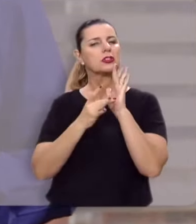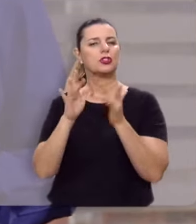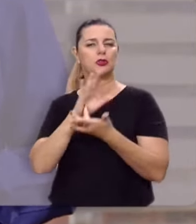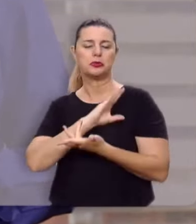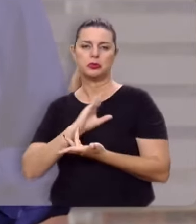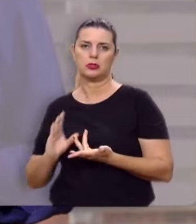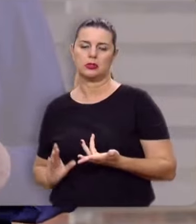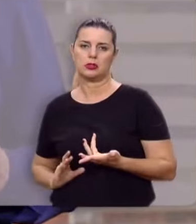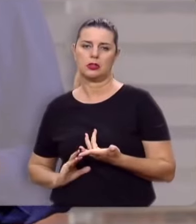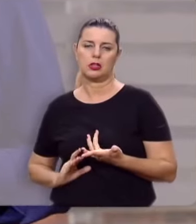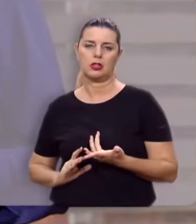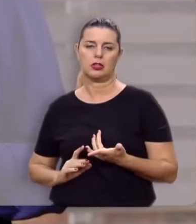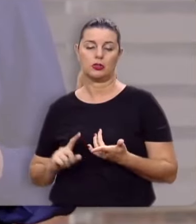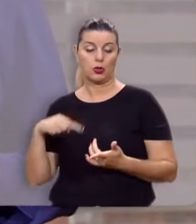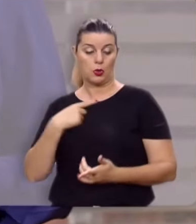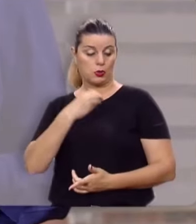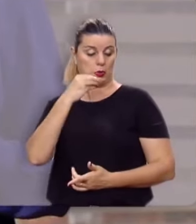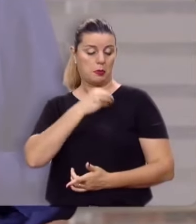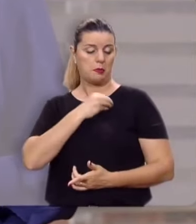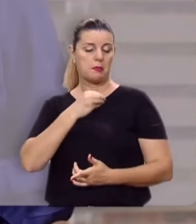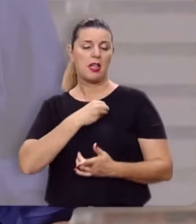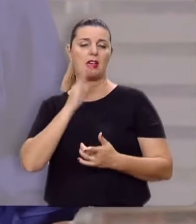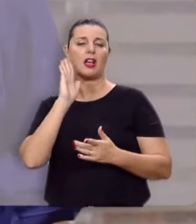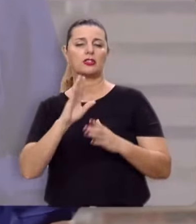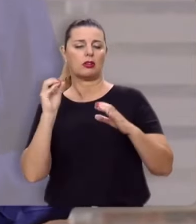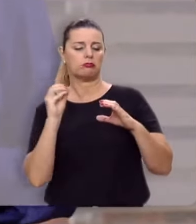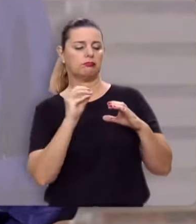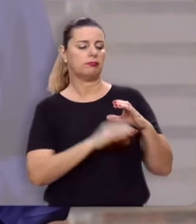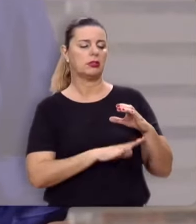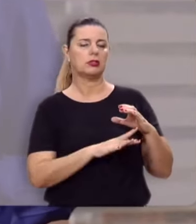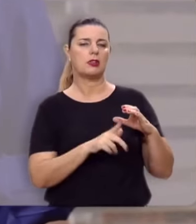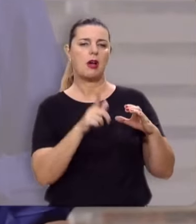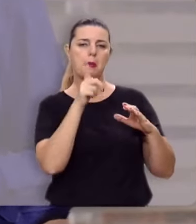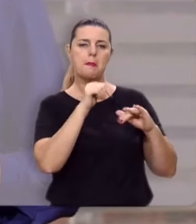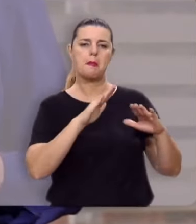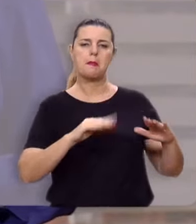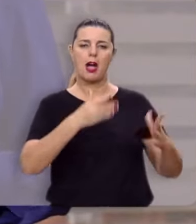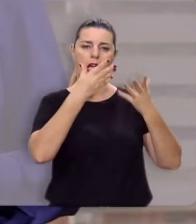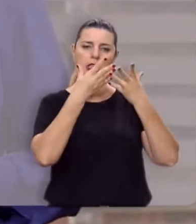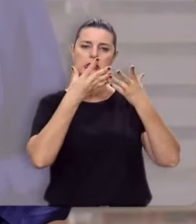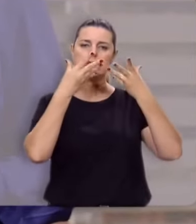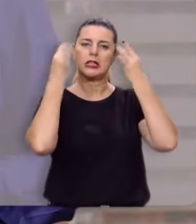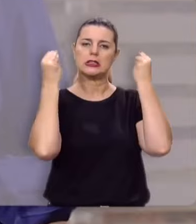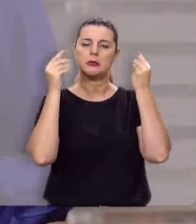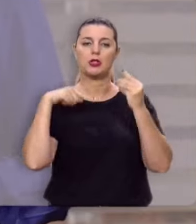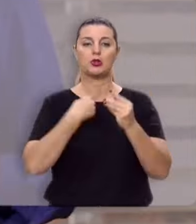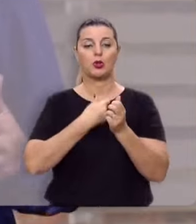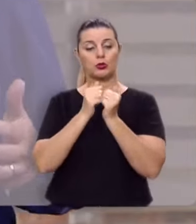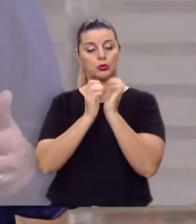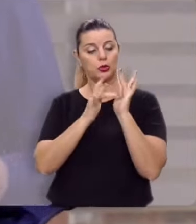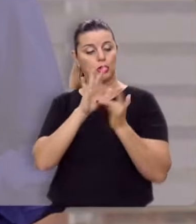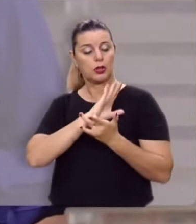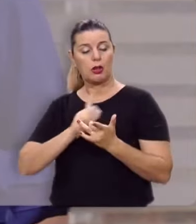Jesus. Como nossos pecados foram lançados no mar do esquecimento, como em Cristo nós